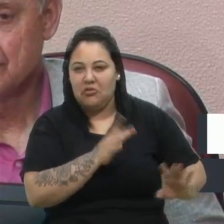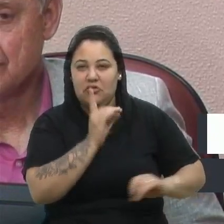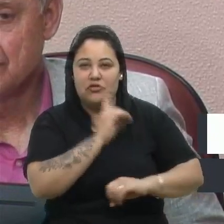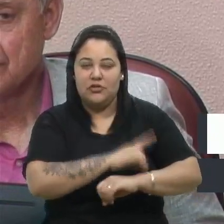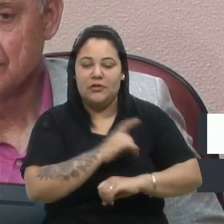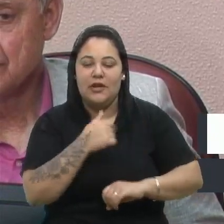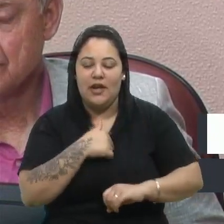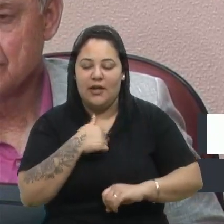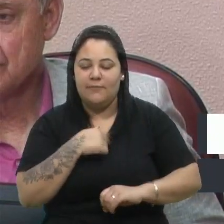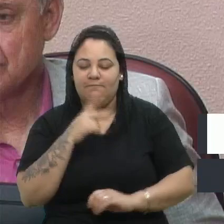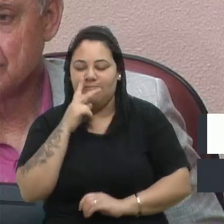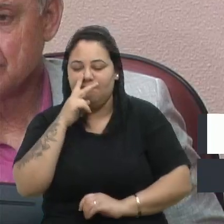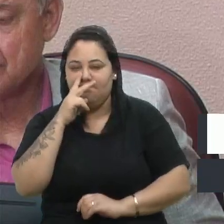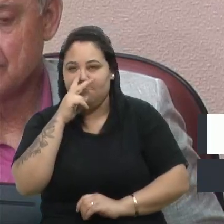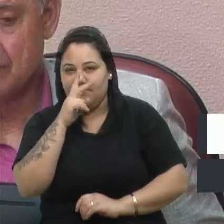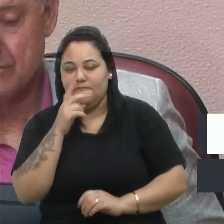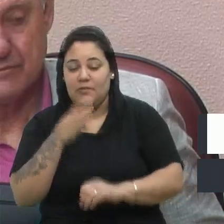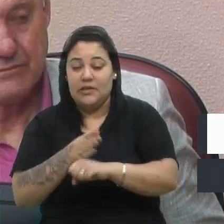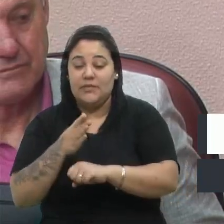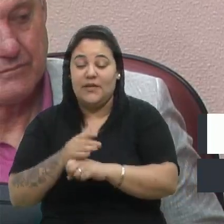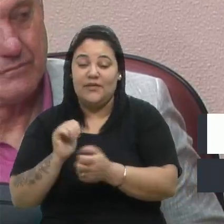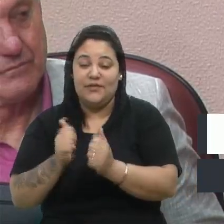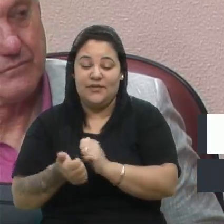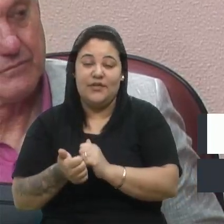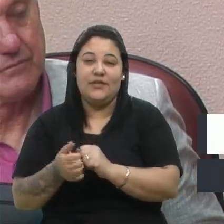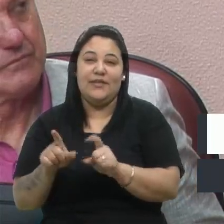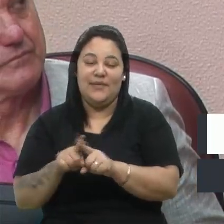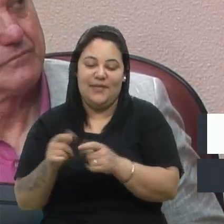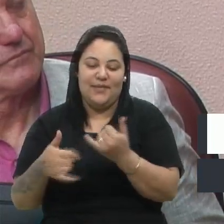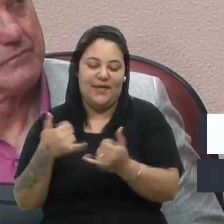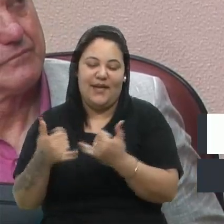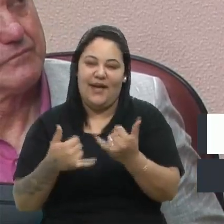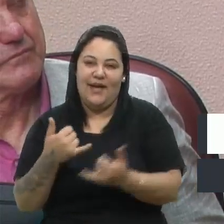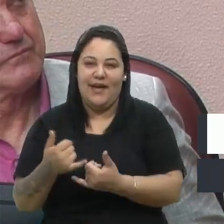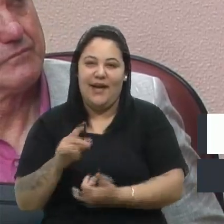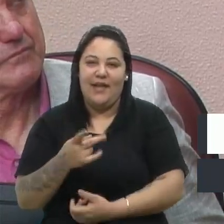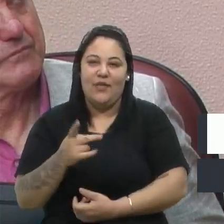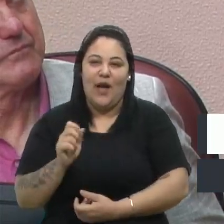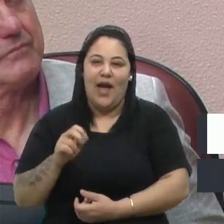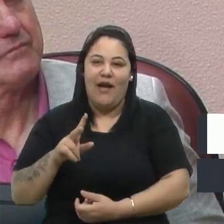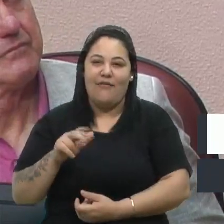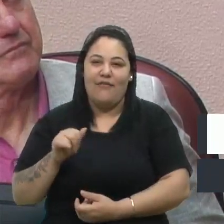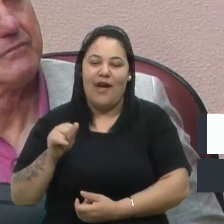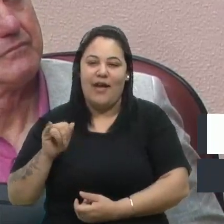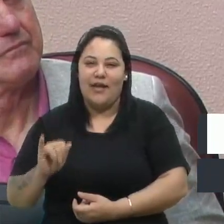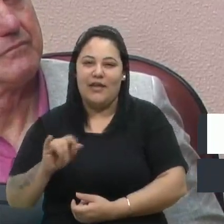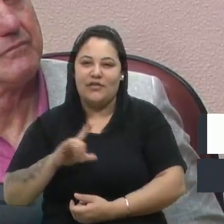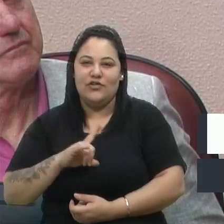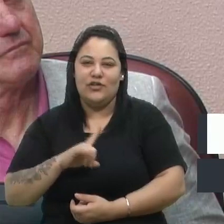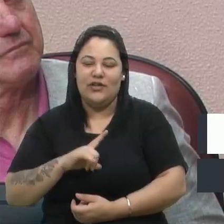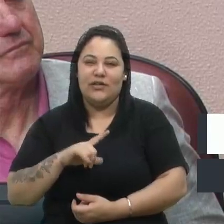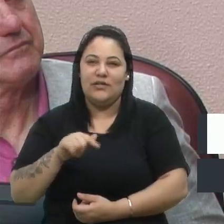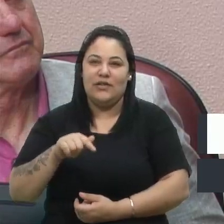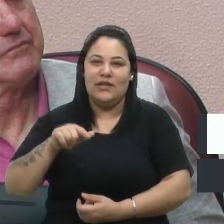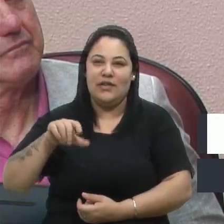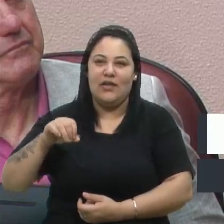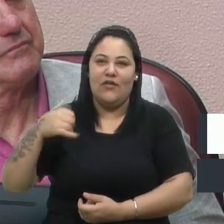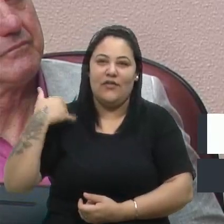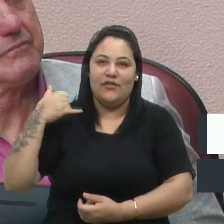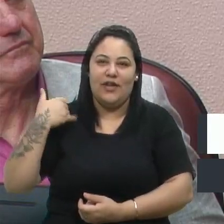do Esporte Clube Avaí, do futebol amador, 79 anos, parecia, vereador Cadório, parecia